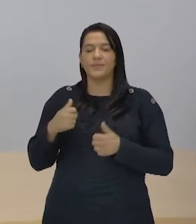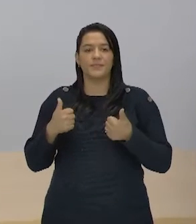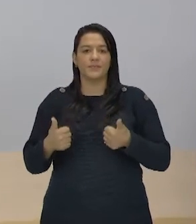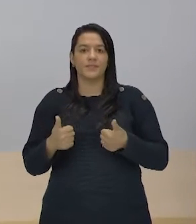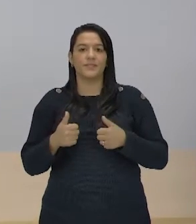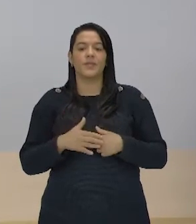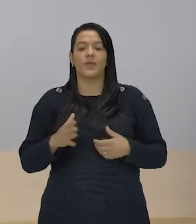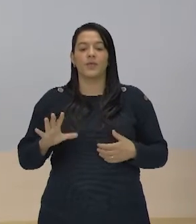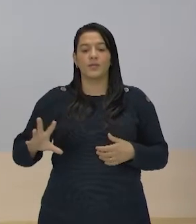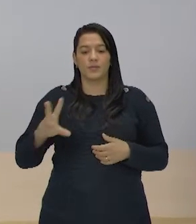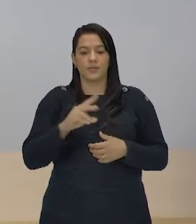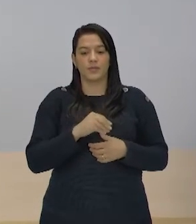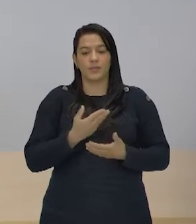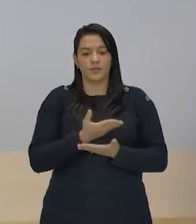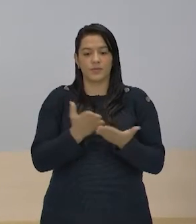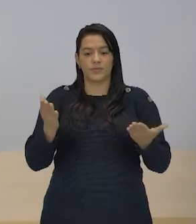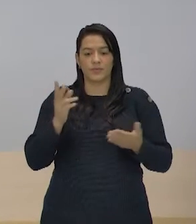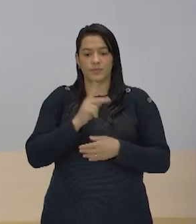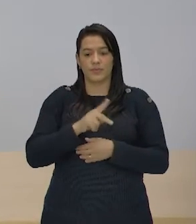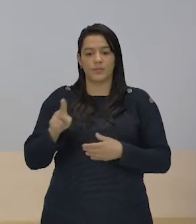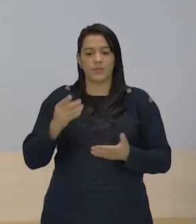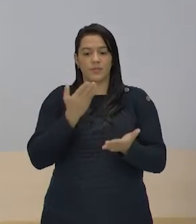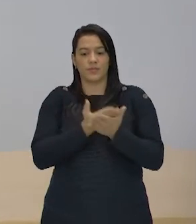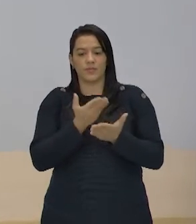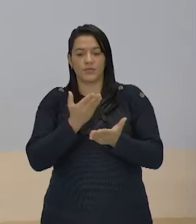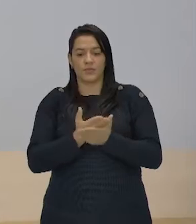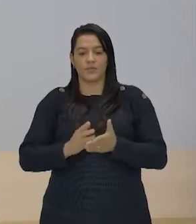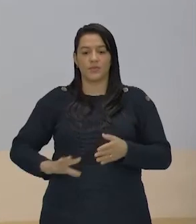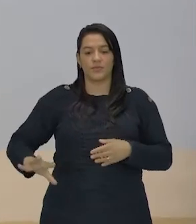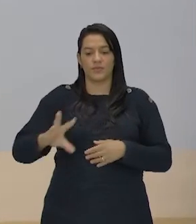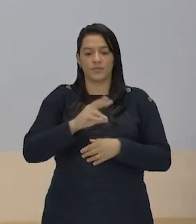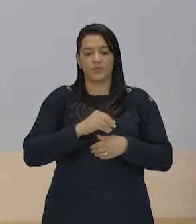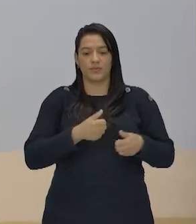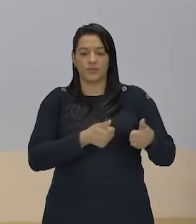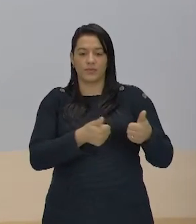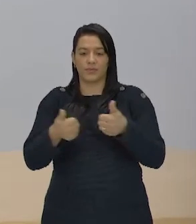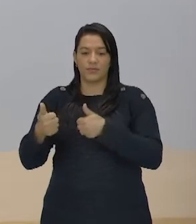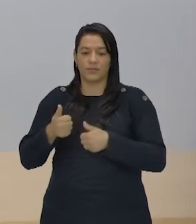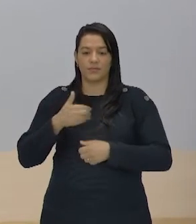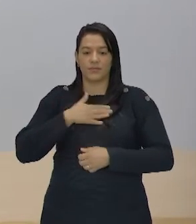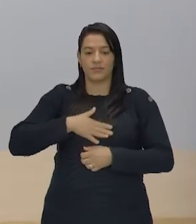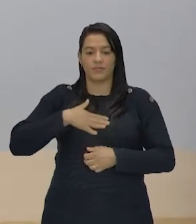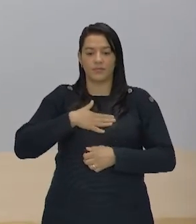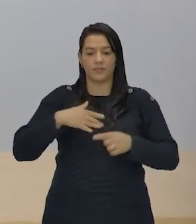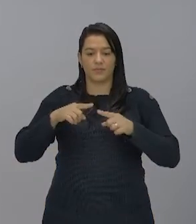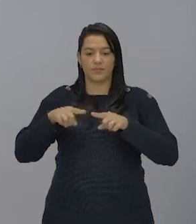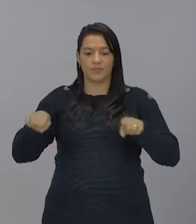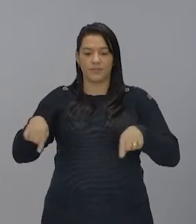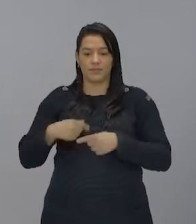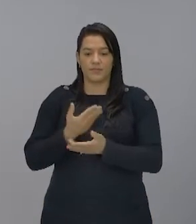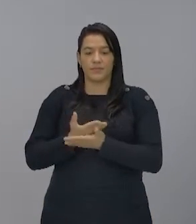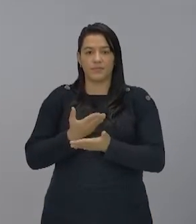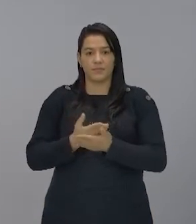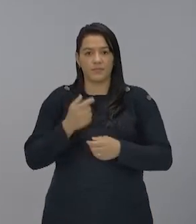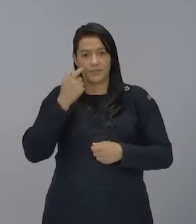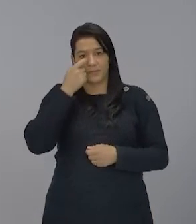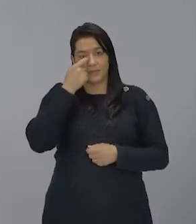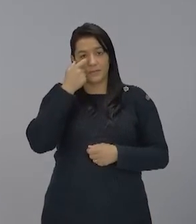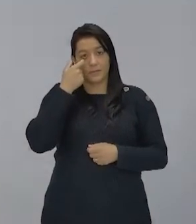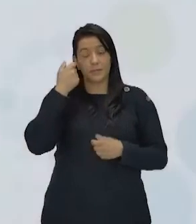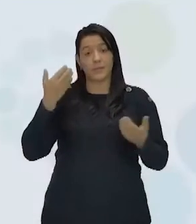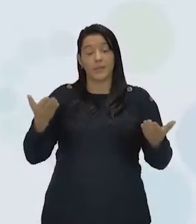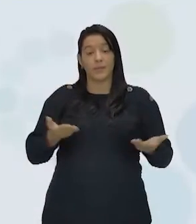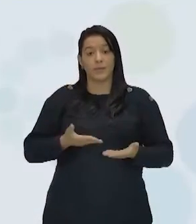Good morning, teachers and students. Welcome to another English classes. Okay. Então essa aula aqui é uma aula que a gente